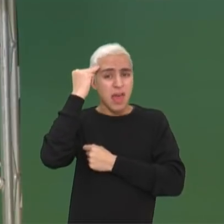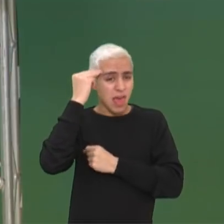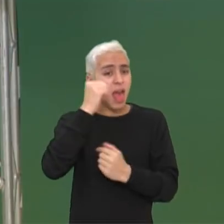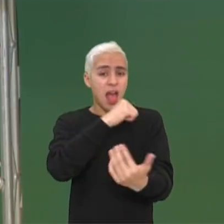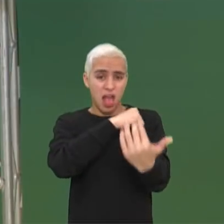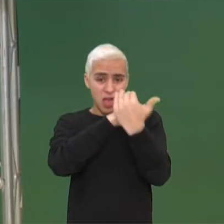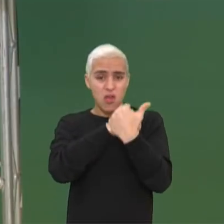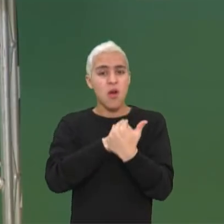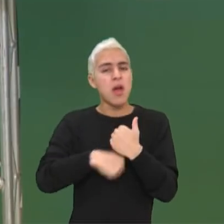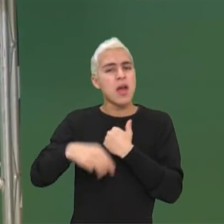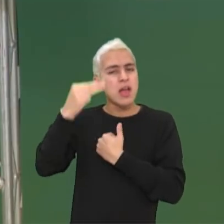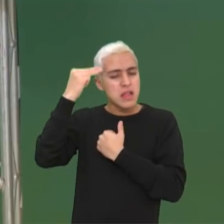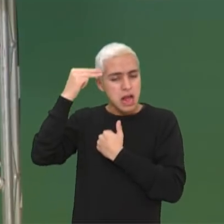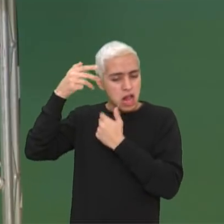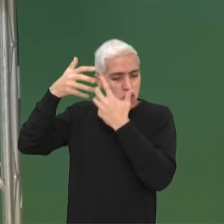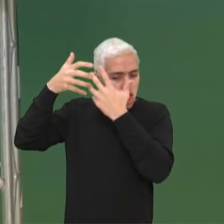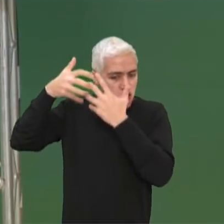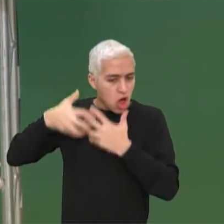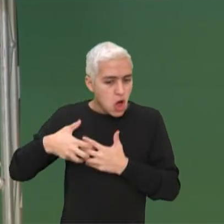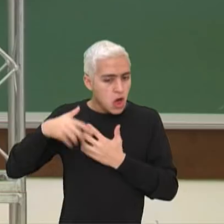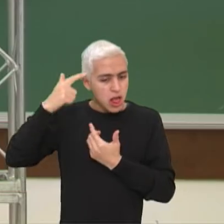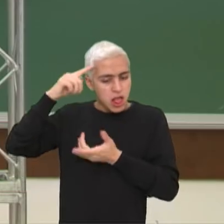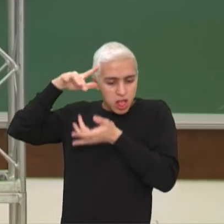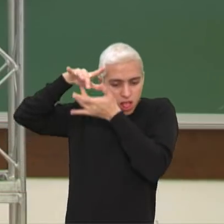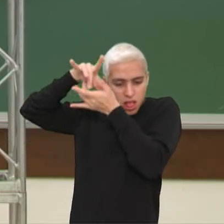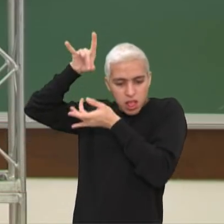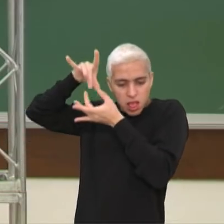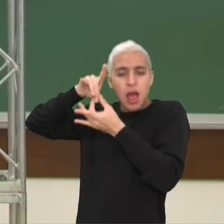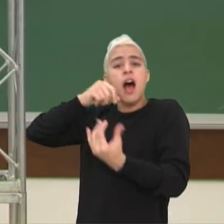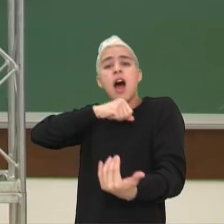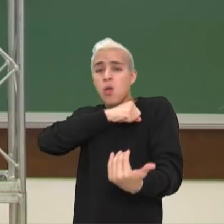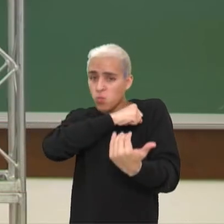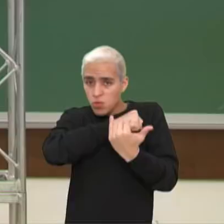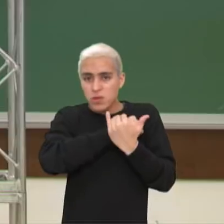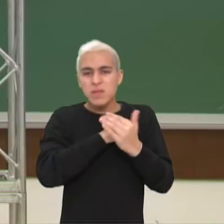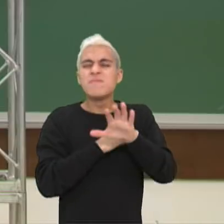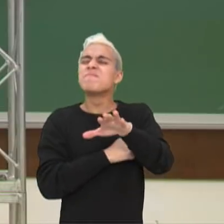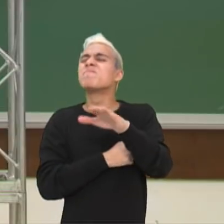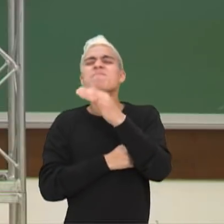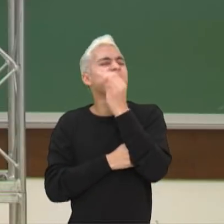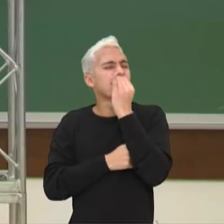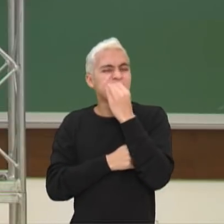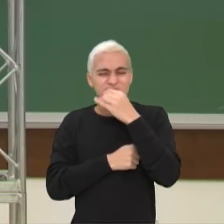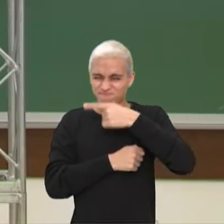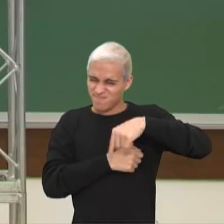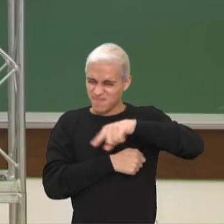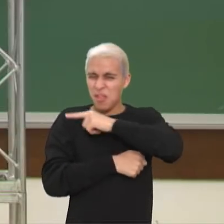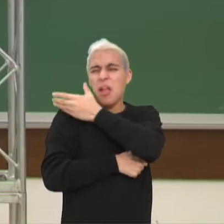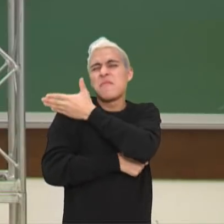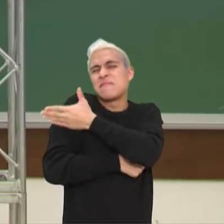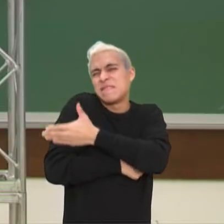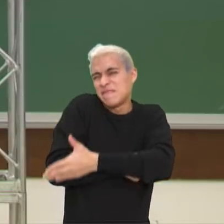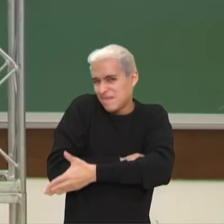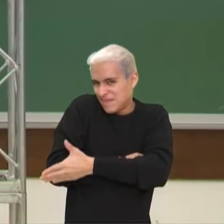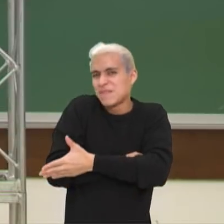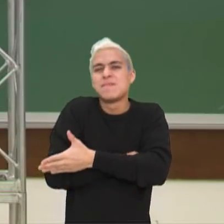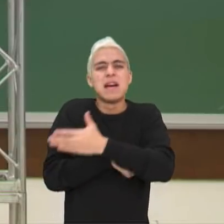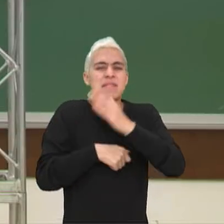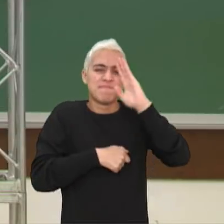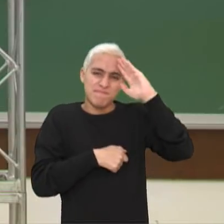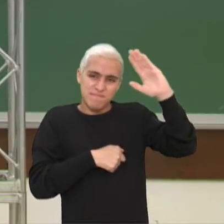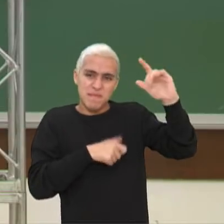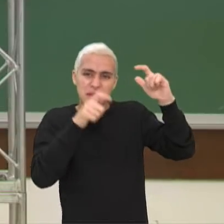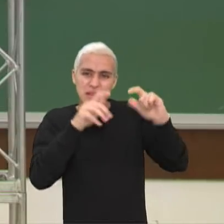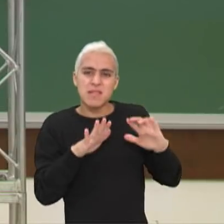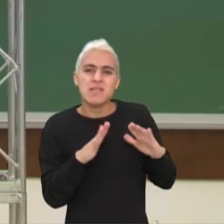Ajuda a desenvolver o raciocínio lógico e abstrato. Então, a gente tem aquela cultura, principalmente assim, na